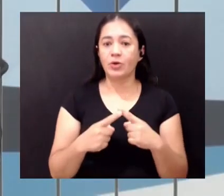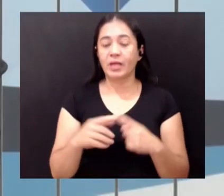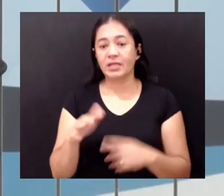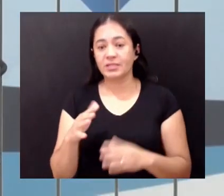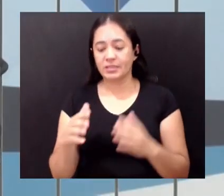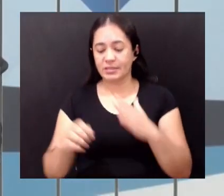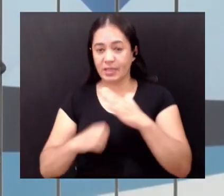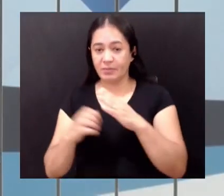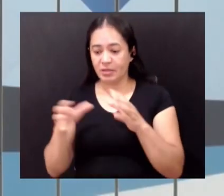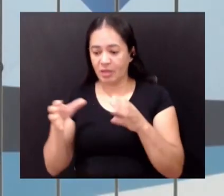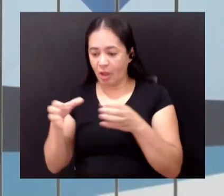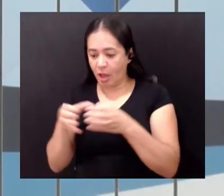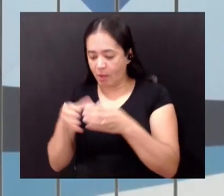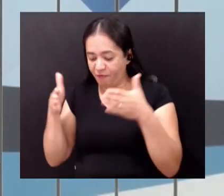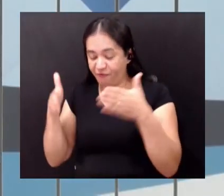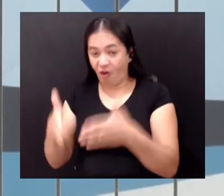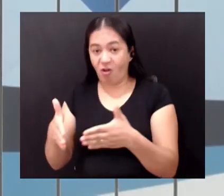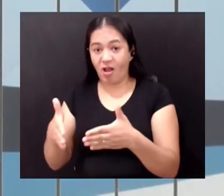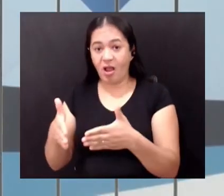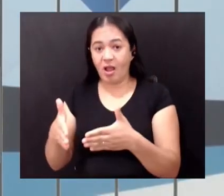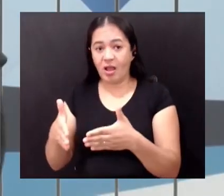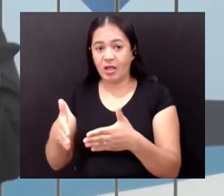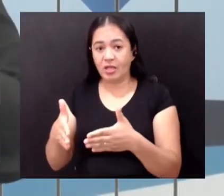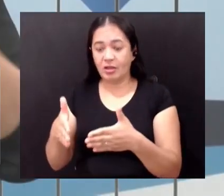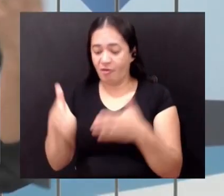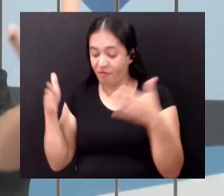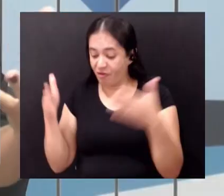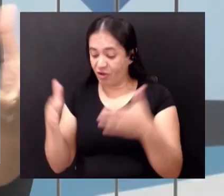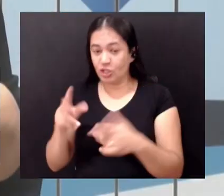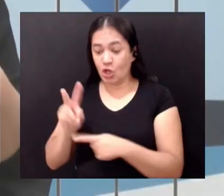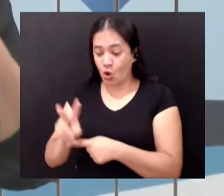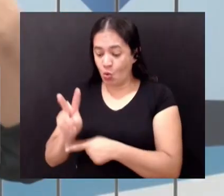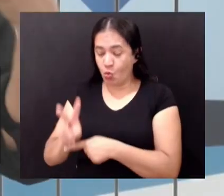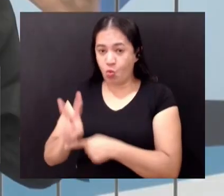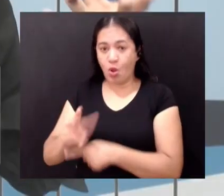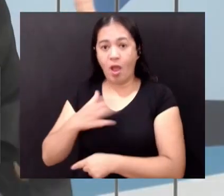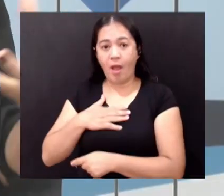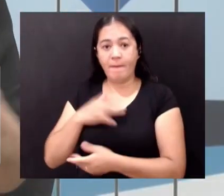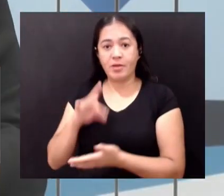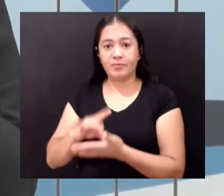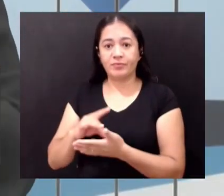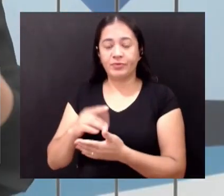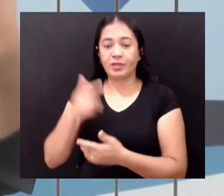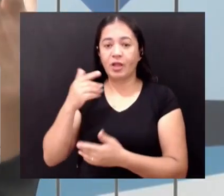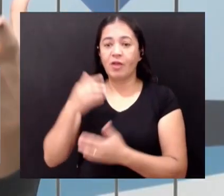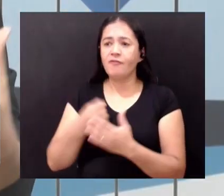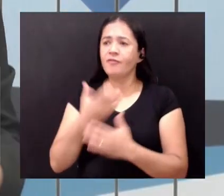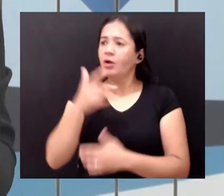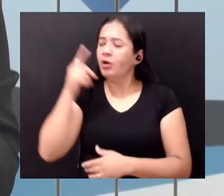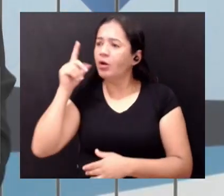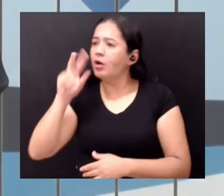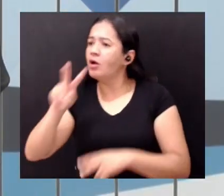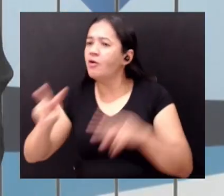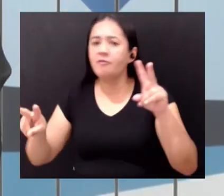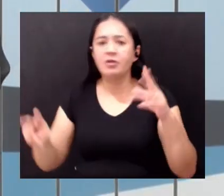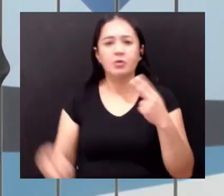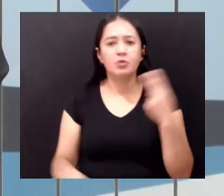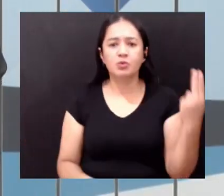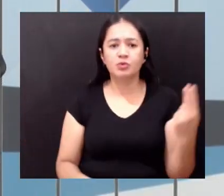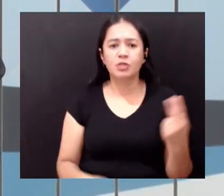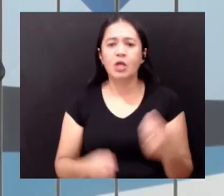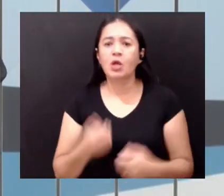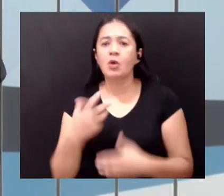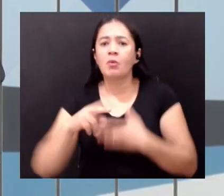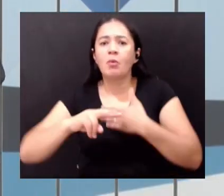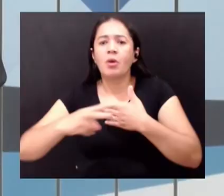enxutas. Então, eu estou aqui cuidando da minha realidade do dia. Eu não consigo olhar para fora e ver o que o mercado está fazendo, quais são as tendências e como é que isso me